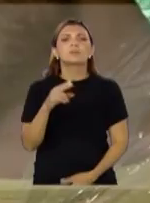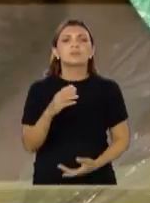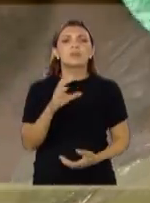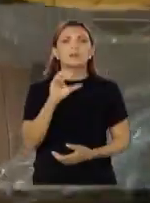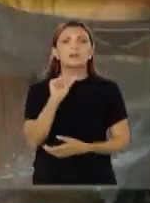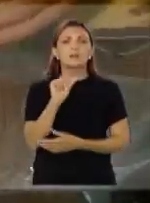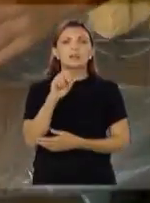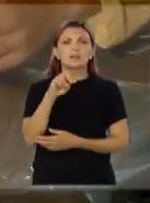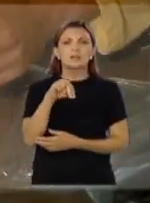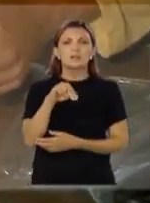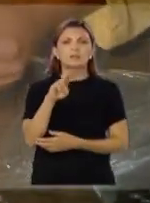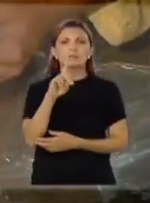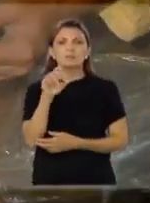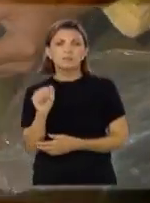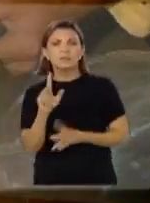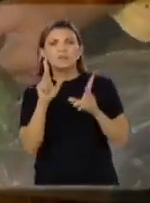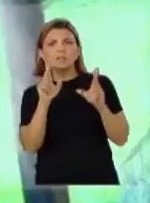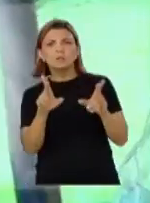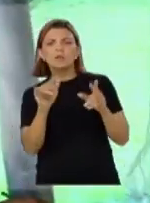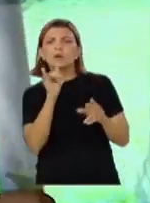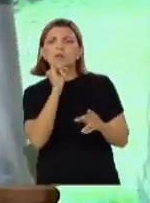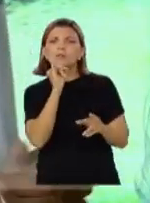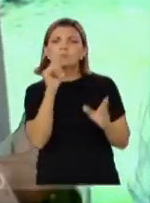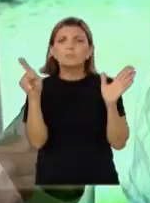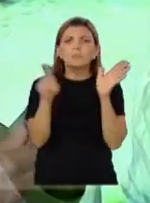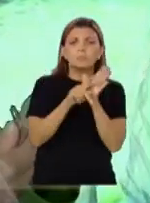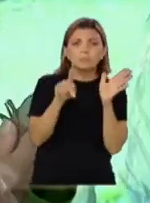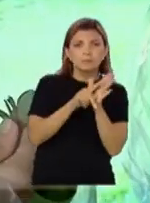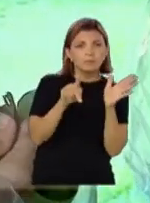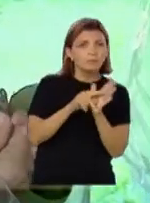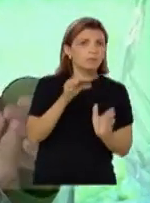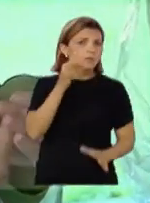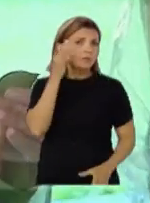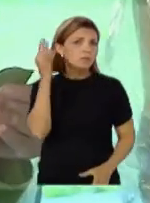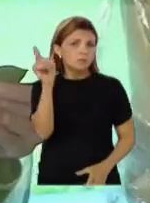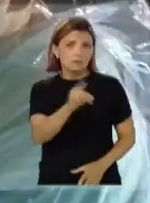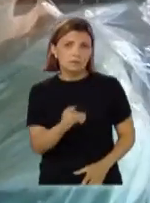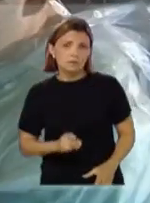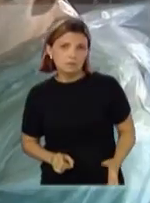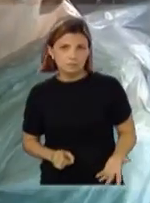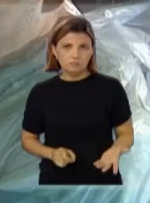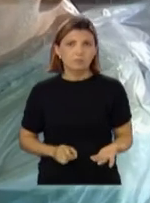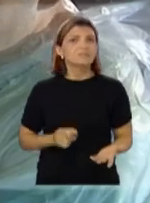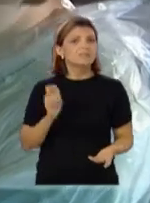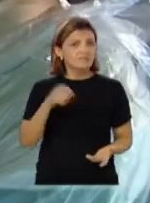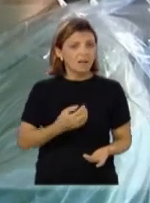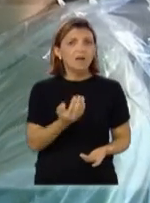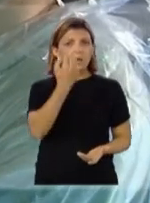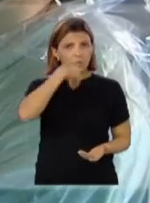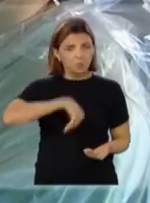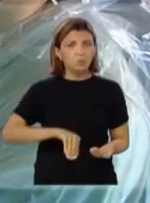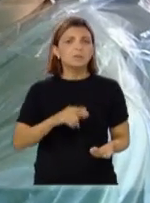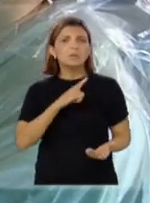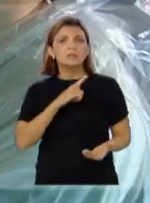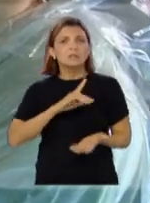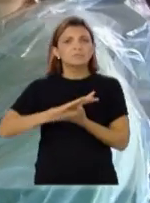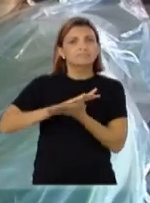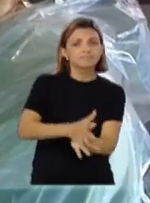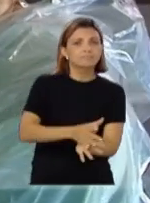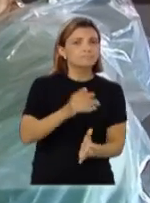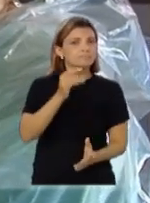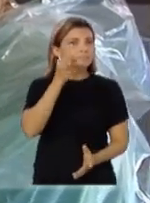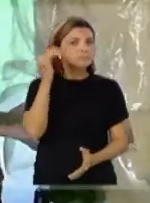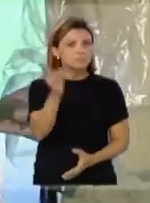psicot Nuda também conhecido como erva de rato Mas ela é tão bonitinha e tem um nome tão feio né diz que ela é tóxica e é usada para